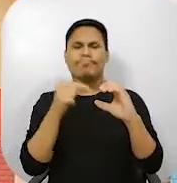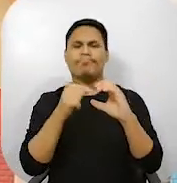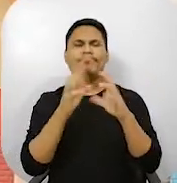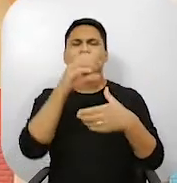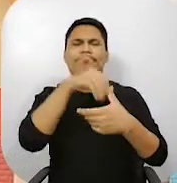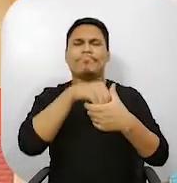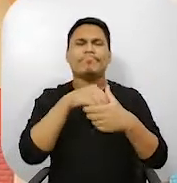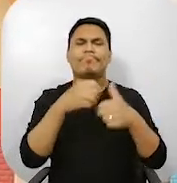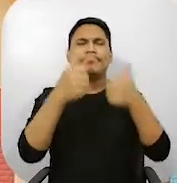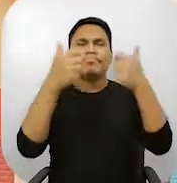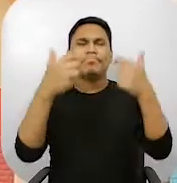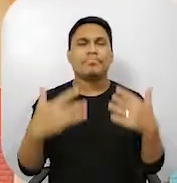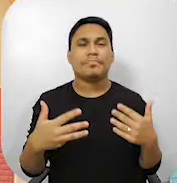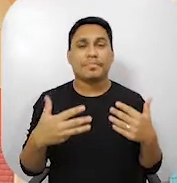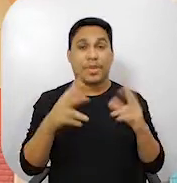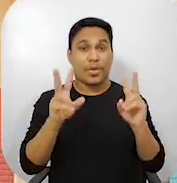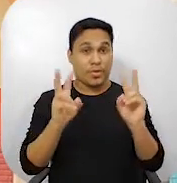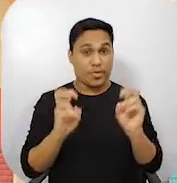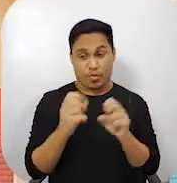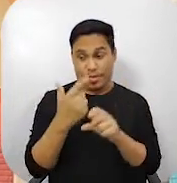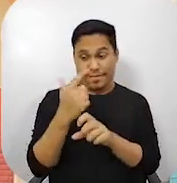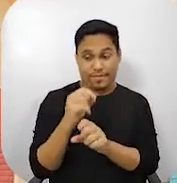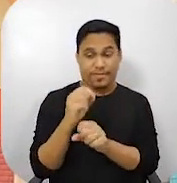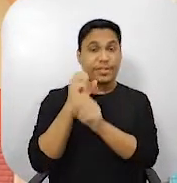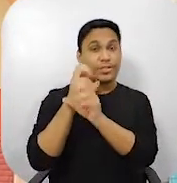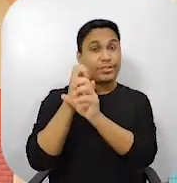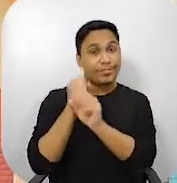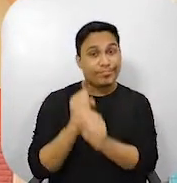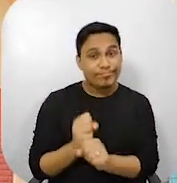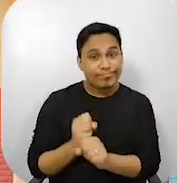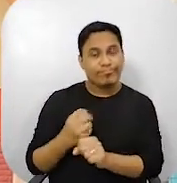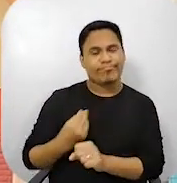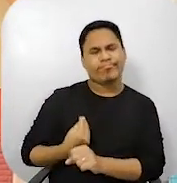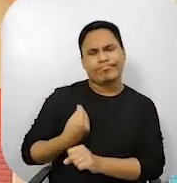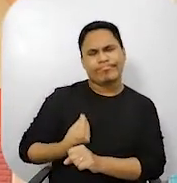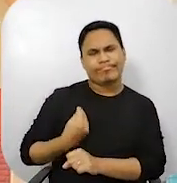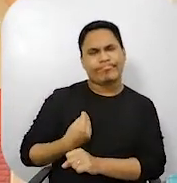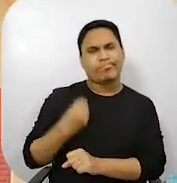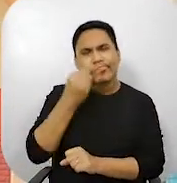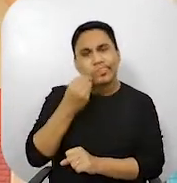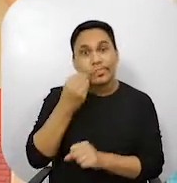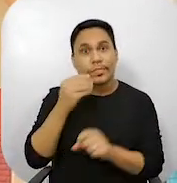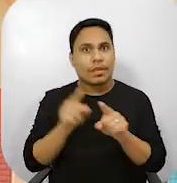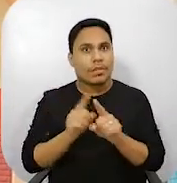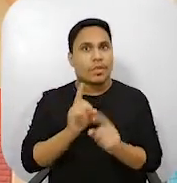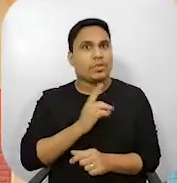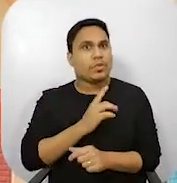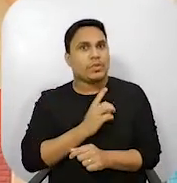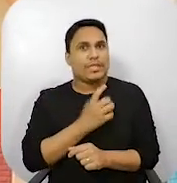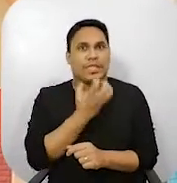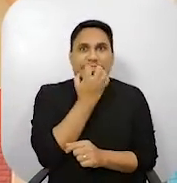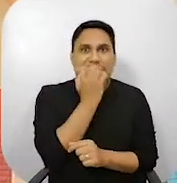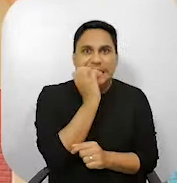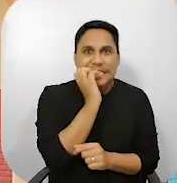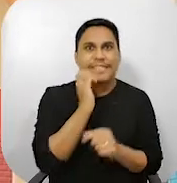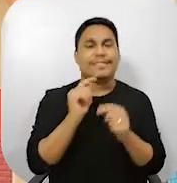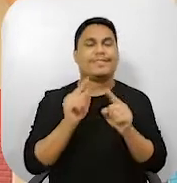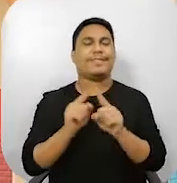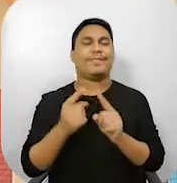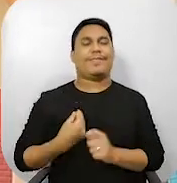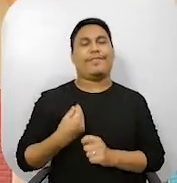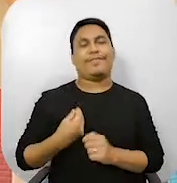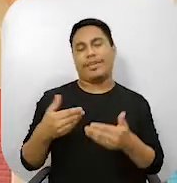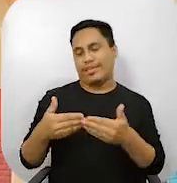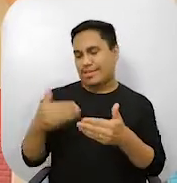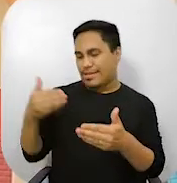canto são 20 contos que falam do cotidiano um pouco de suspense além de ficção e histórias vividas e